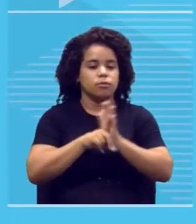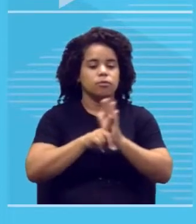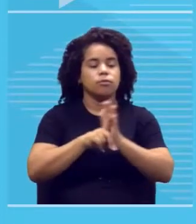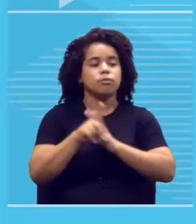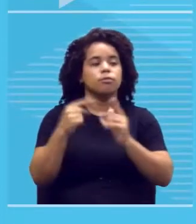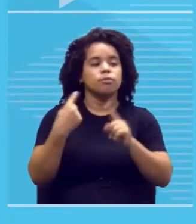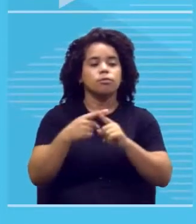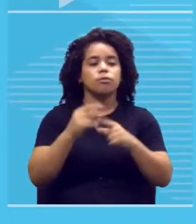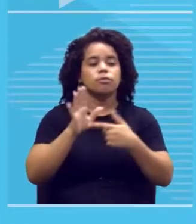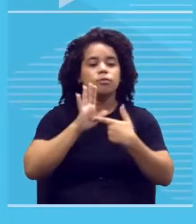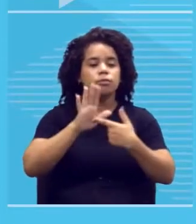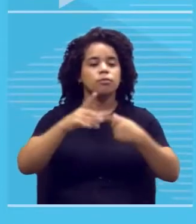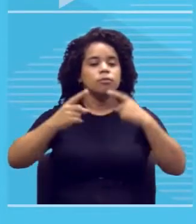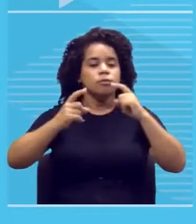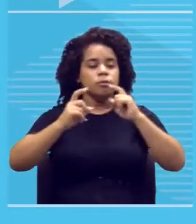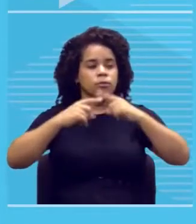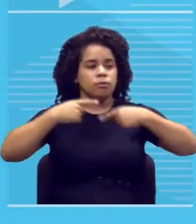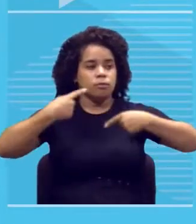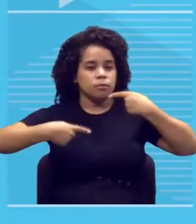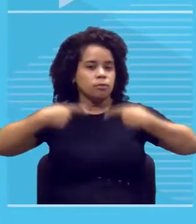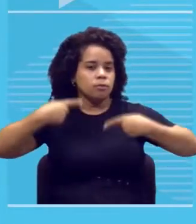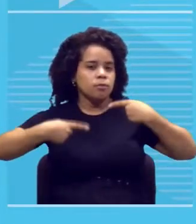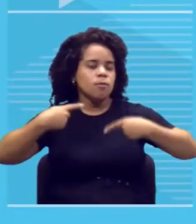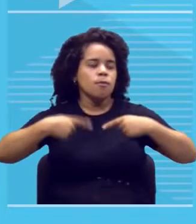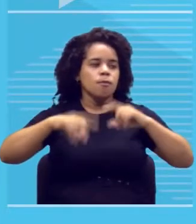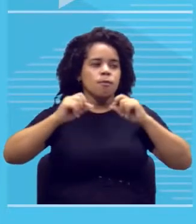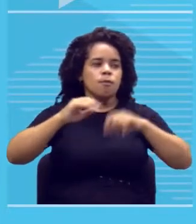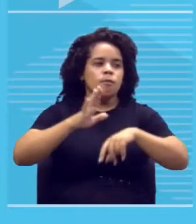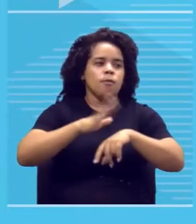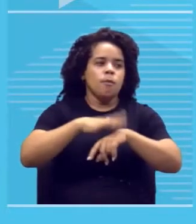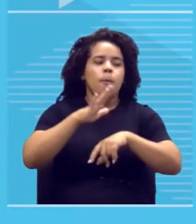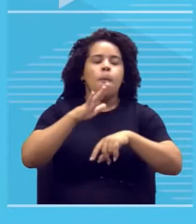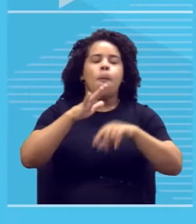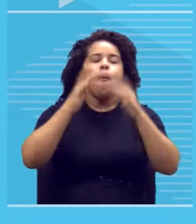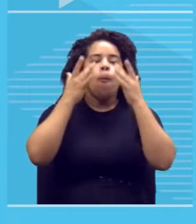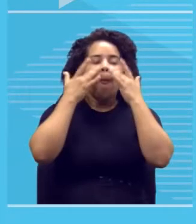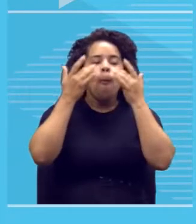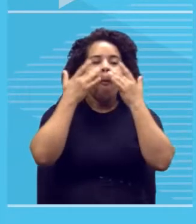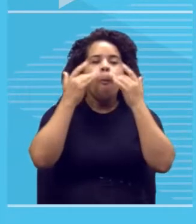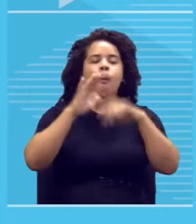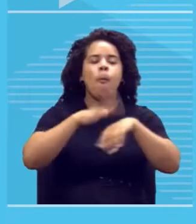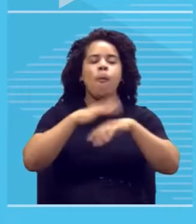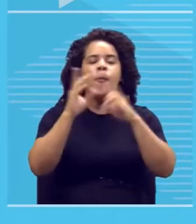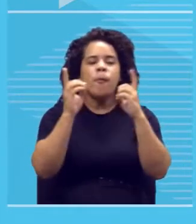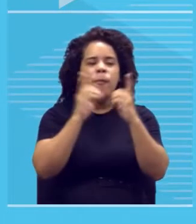a discussão no teatro de maneira mais uma vez didática